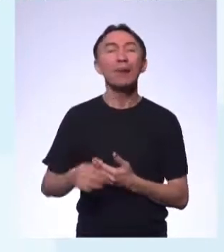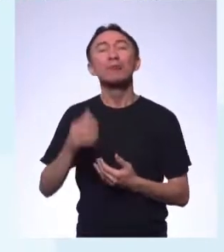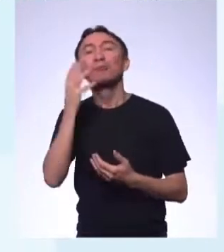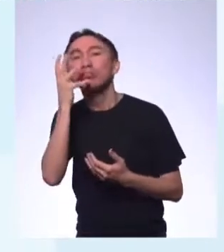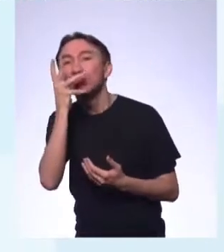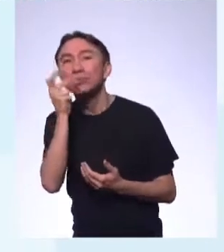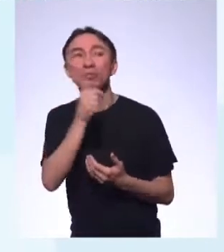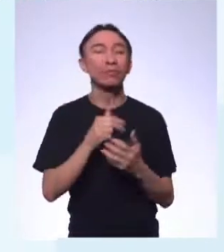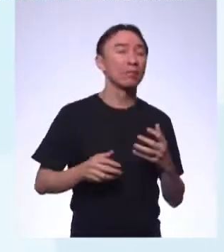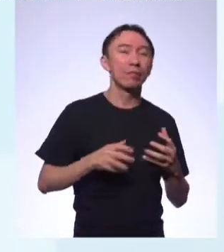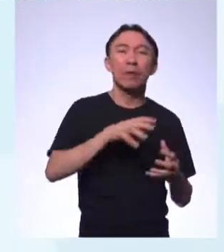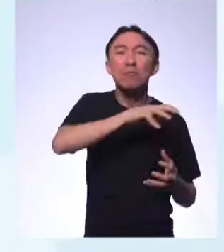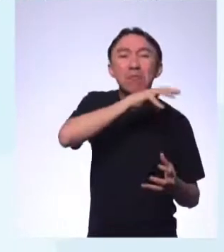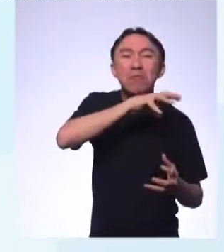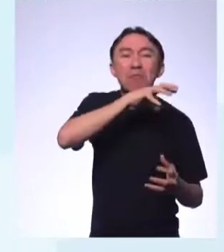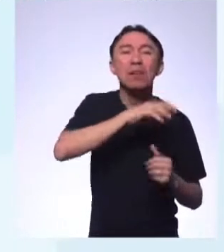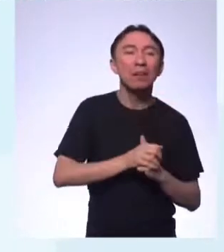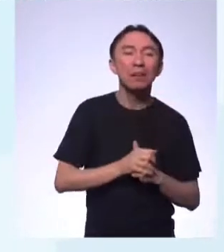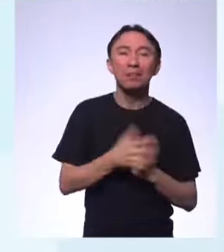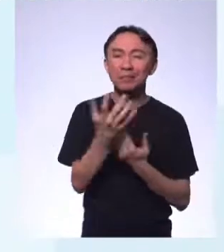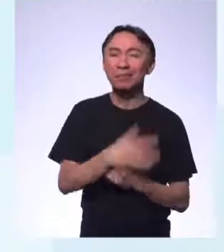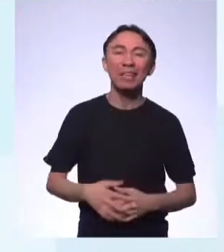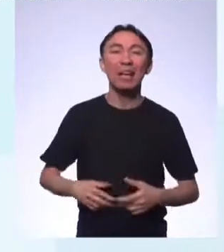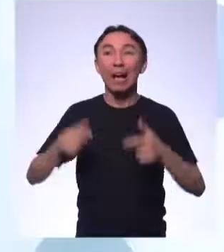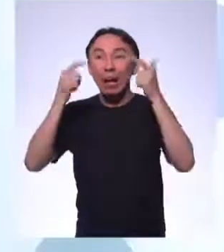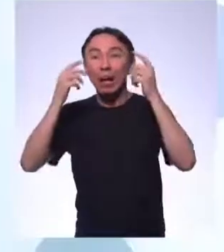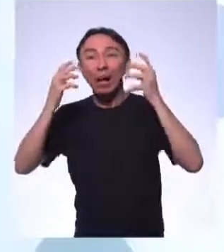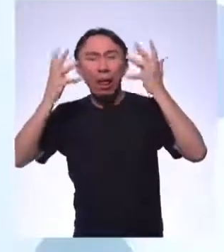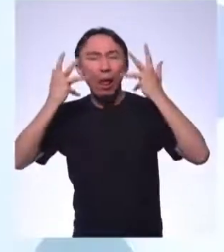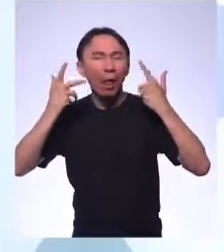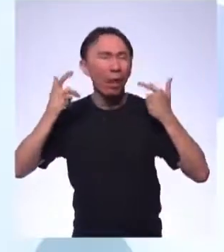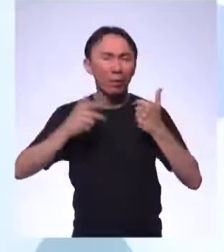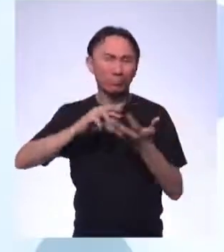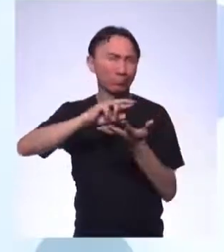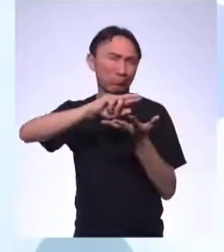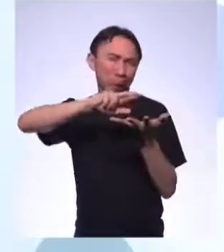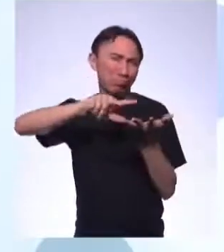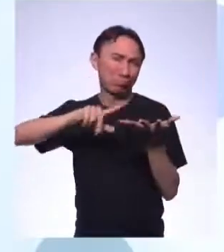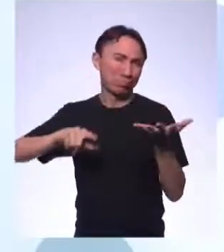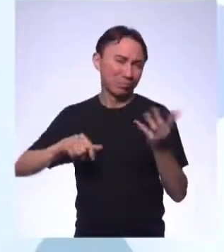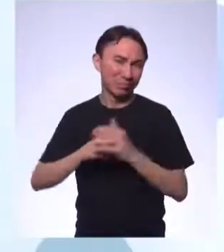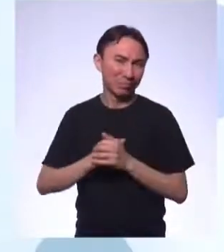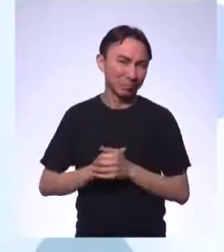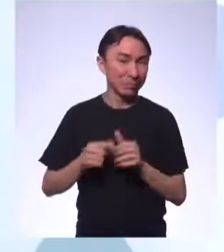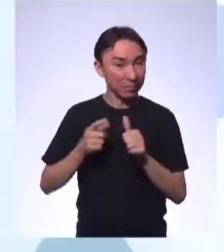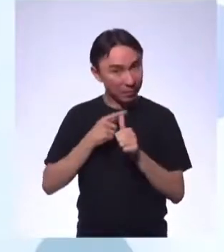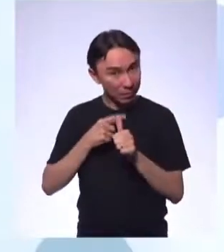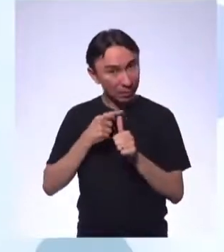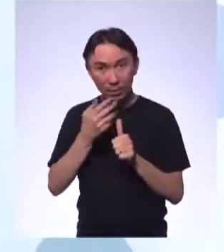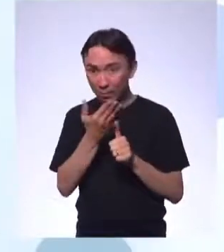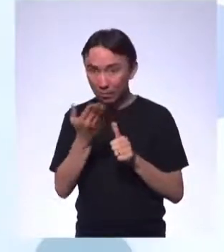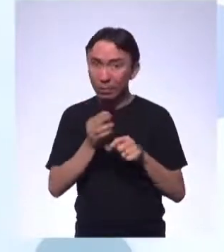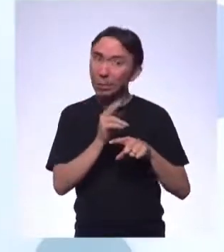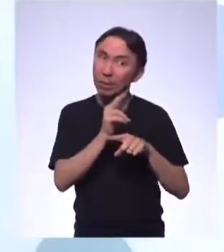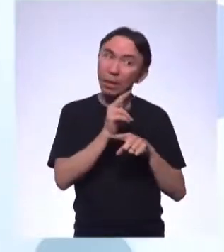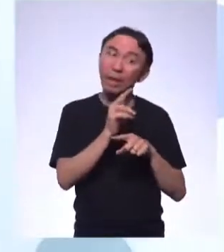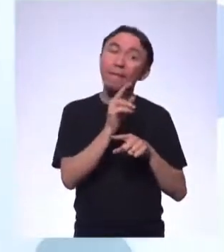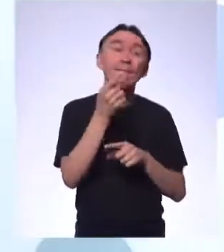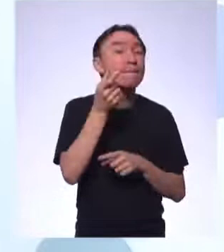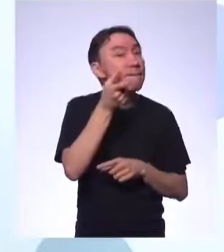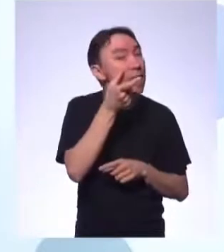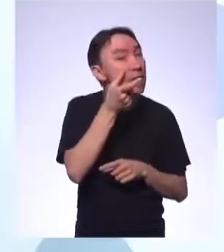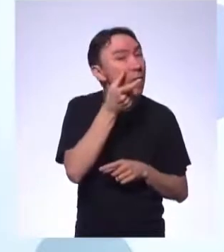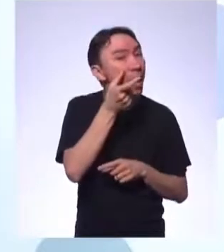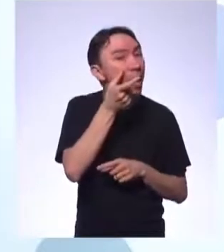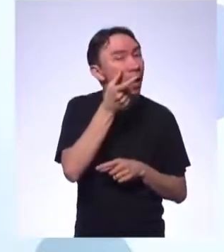O Mágico de Oz, O Rei Leão e vários outros, tá? Primeiro vocês vão, então, assistir, tá bom? Nesse